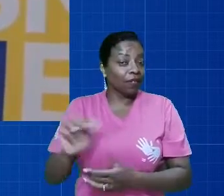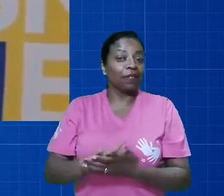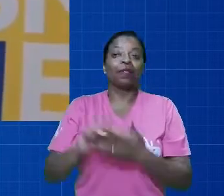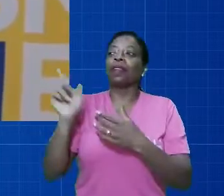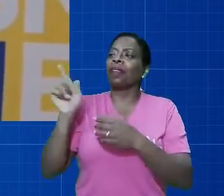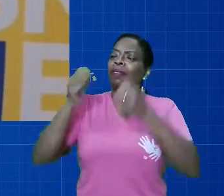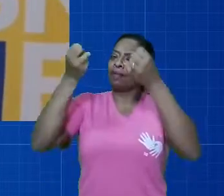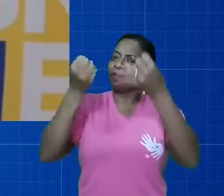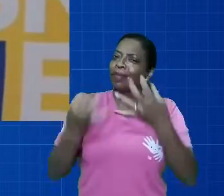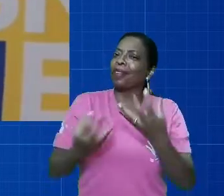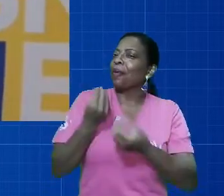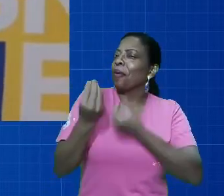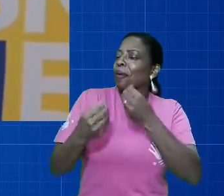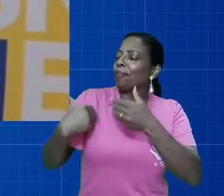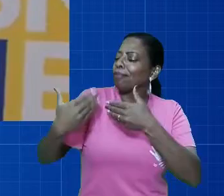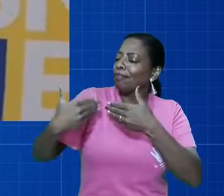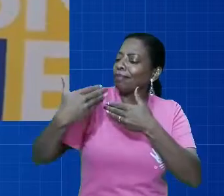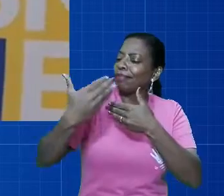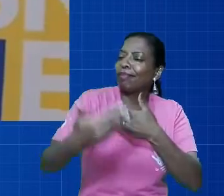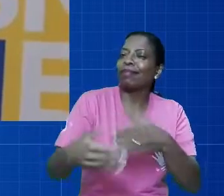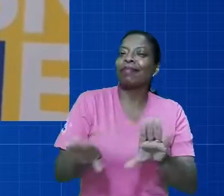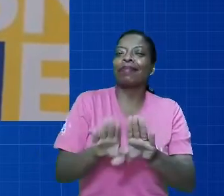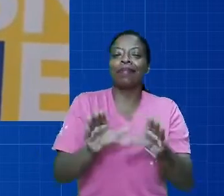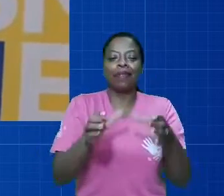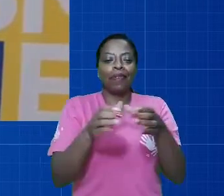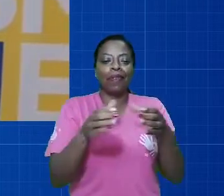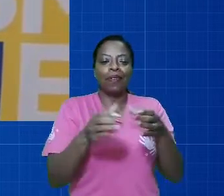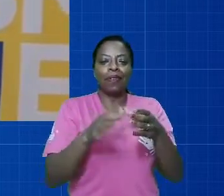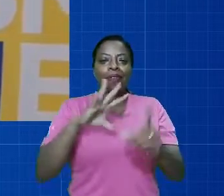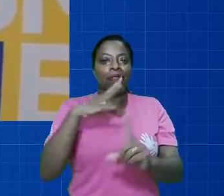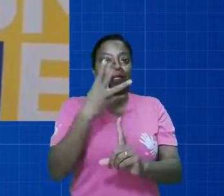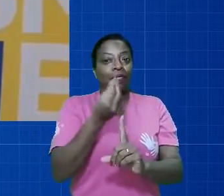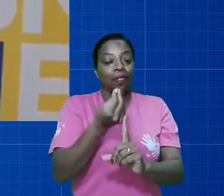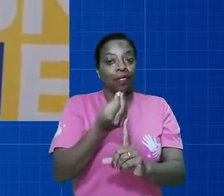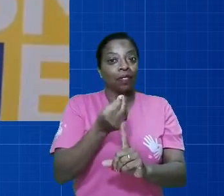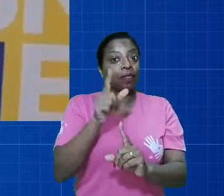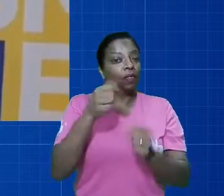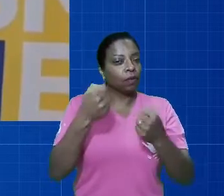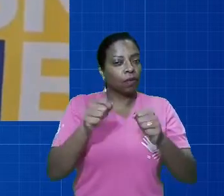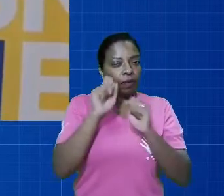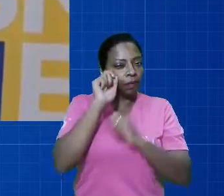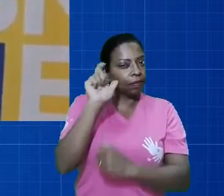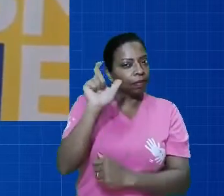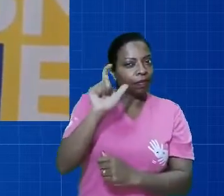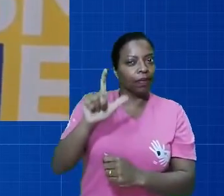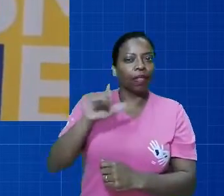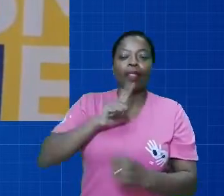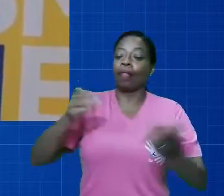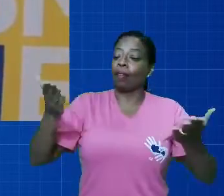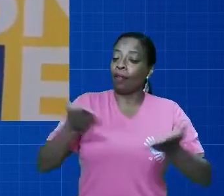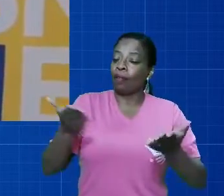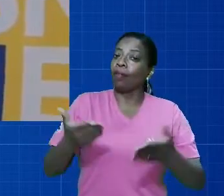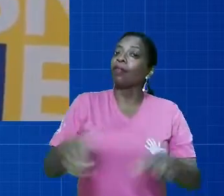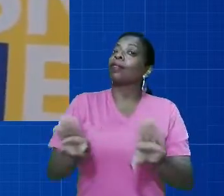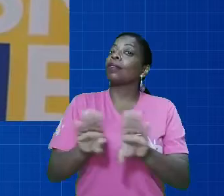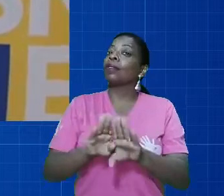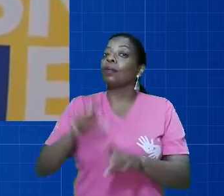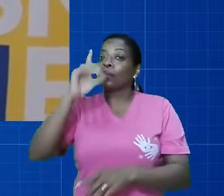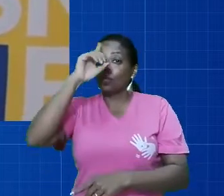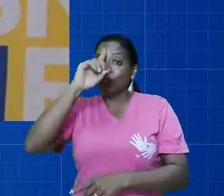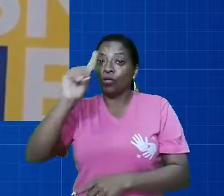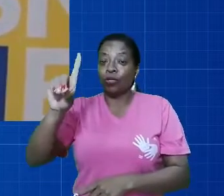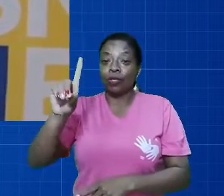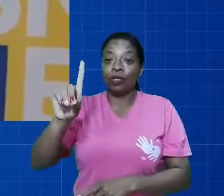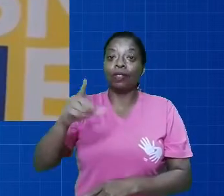ligado, hoje dia 24 do 8, né? E depois também no dia 28 do 9, para esse grande seminário que vai trazer